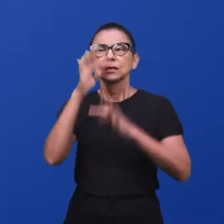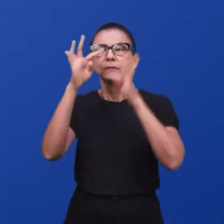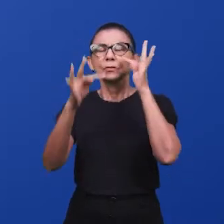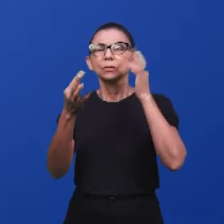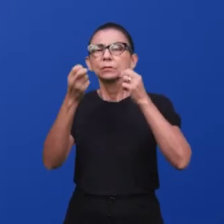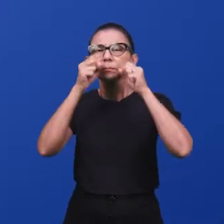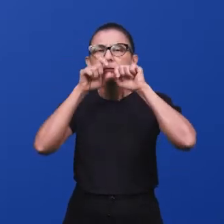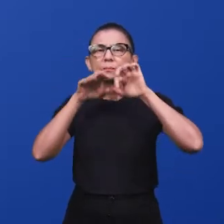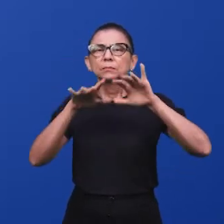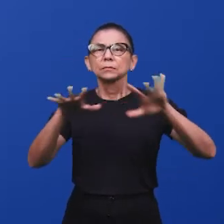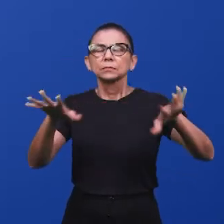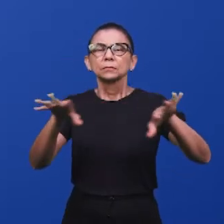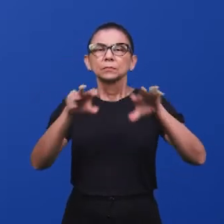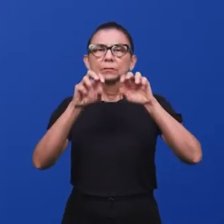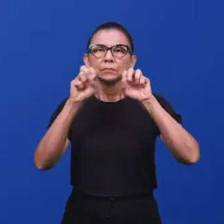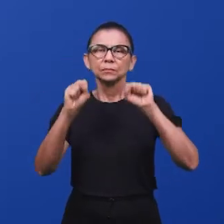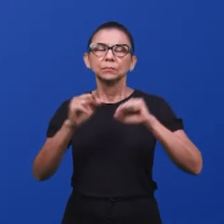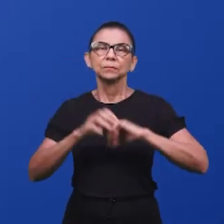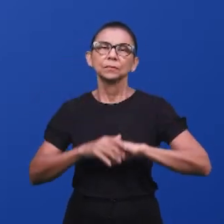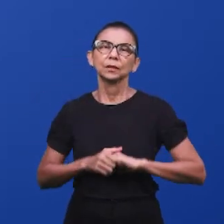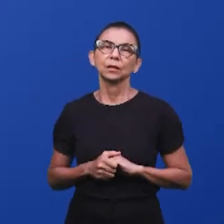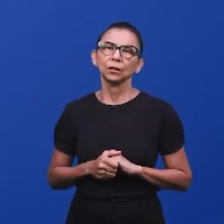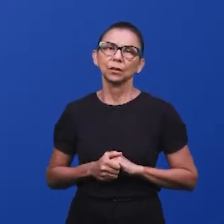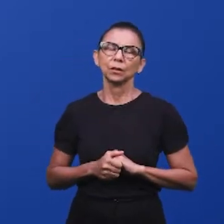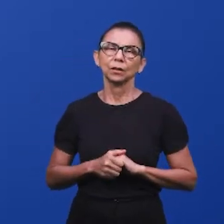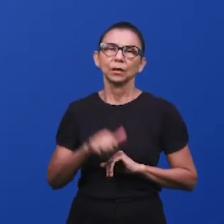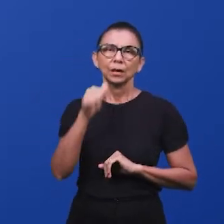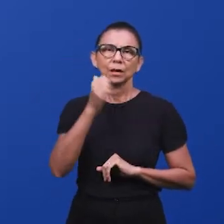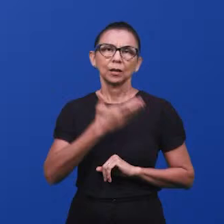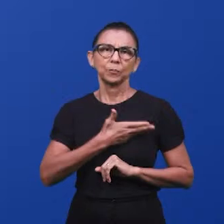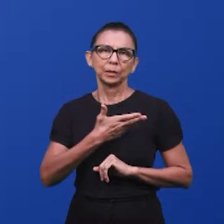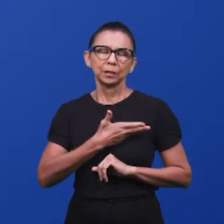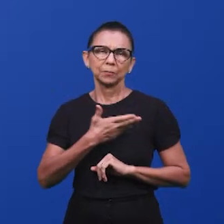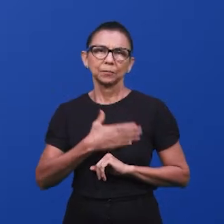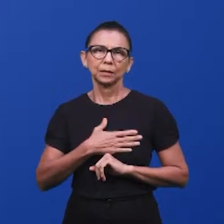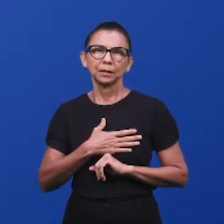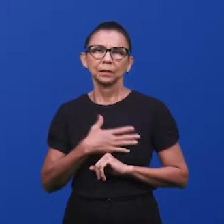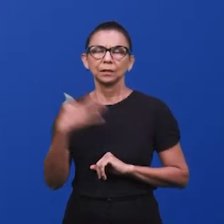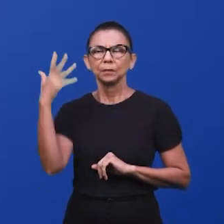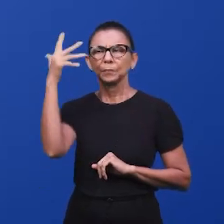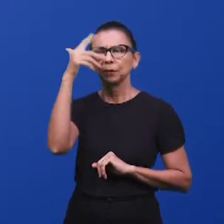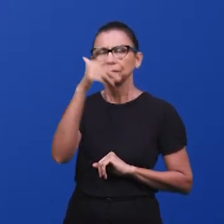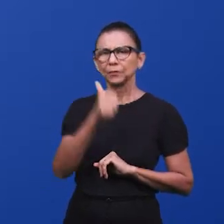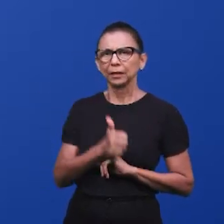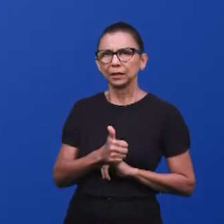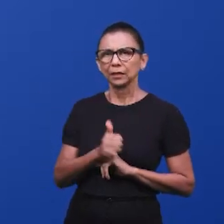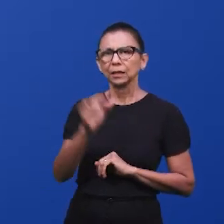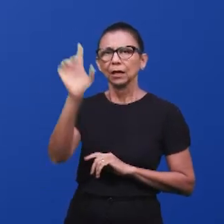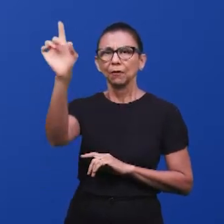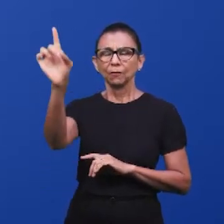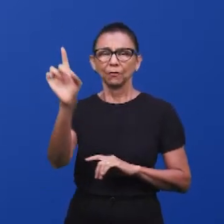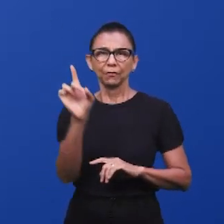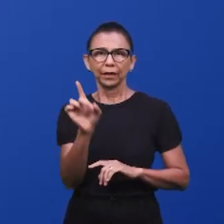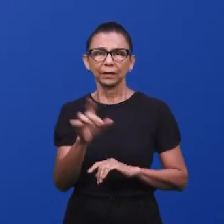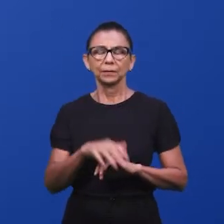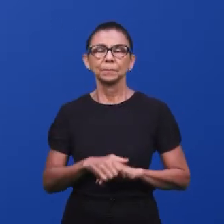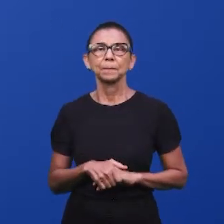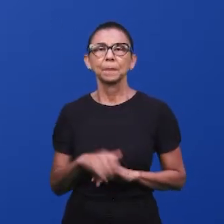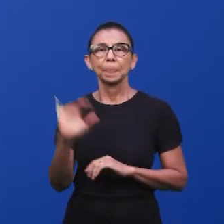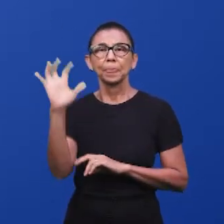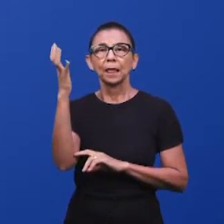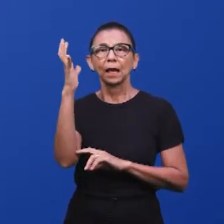aroma. Levanta-te, amiga minha, formosa minha, e vem. Bem, a